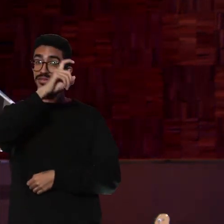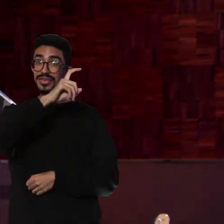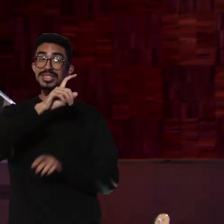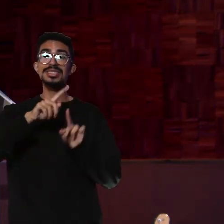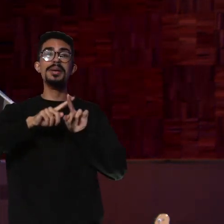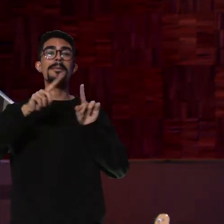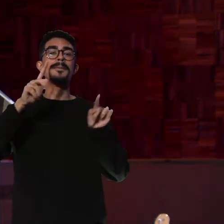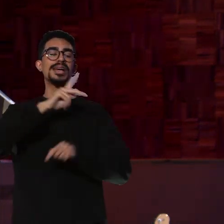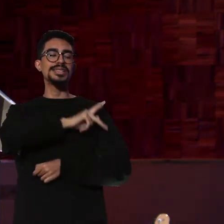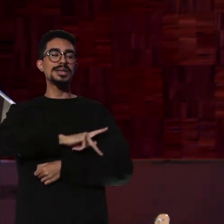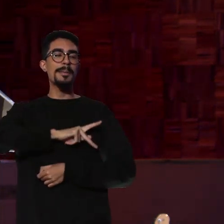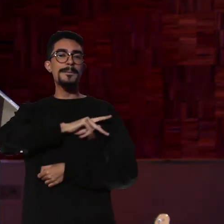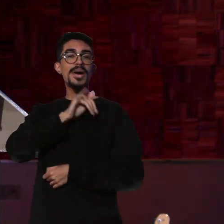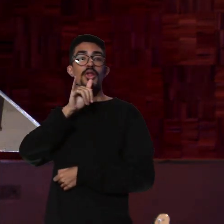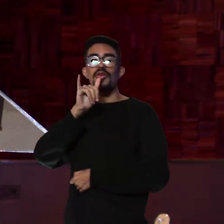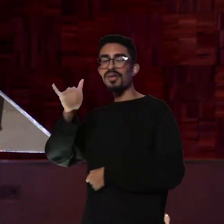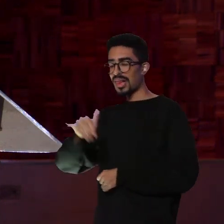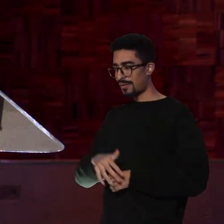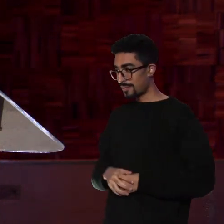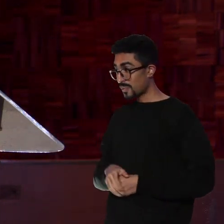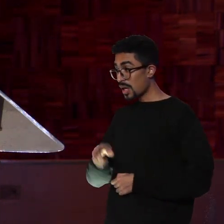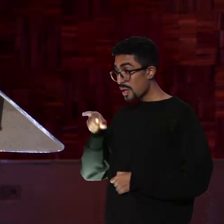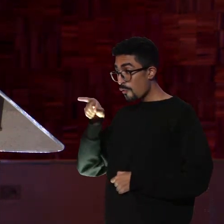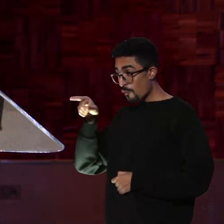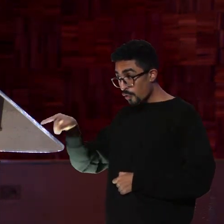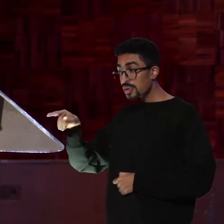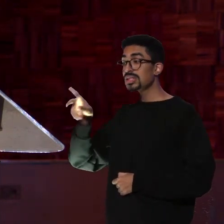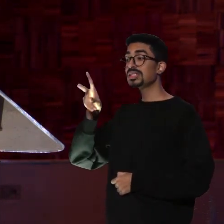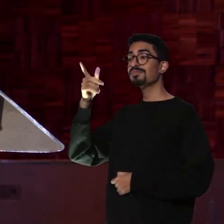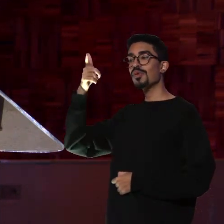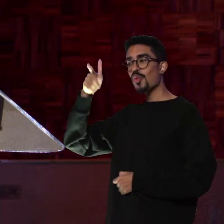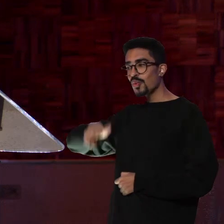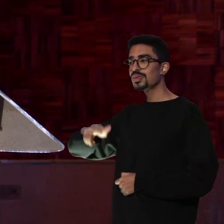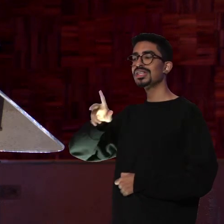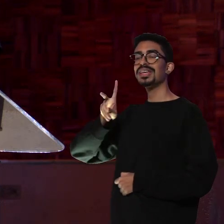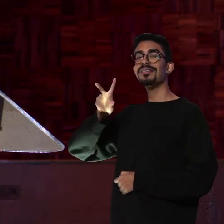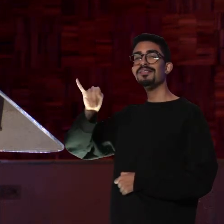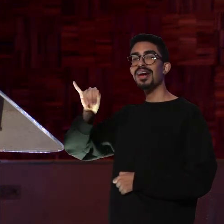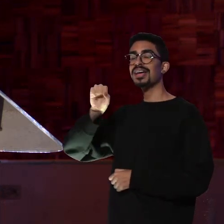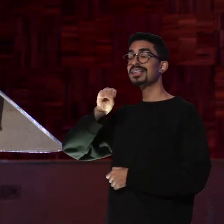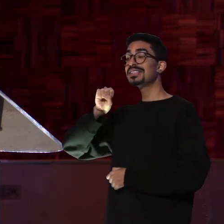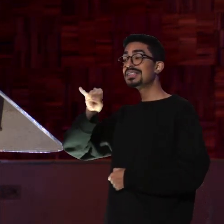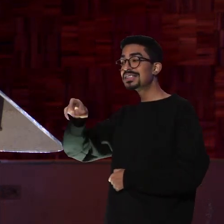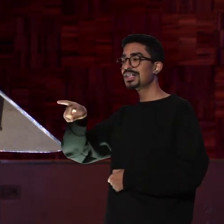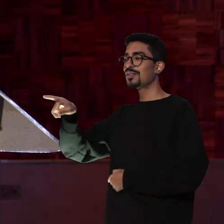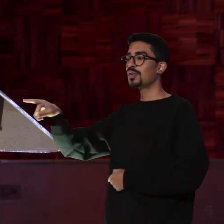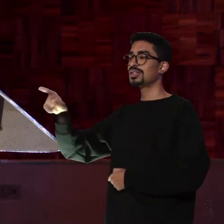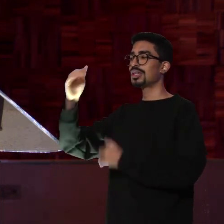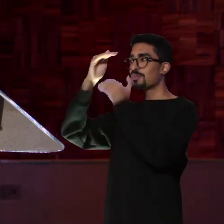Seja equilibrado, seja temperado, seja direcionado por ele.